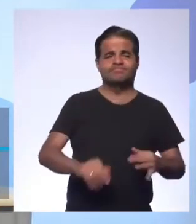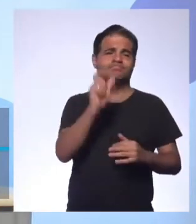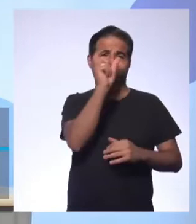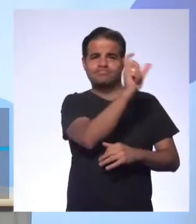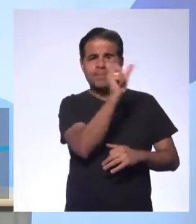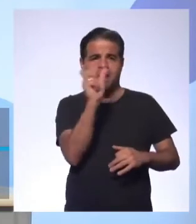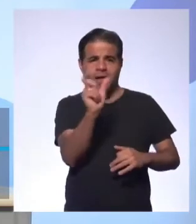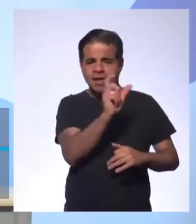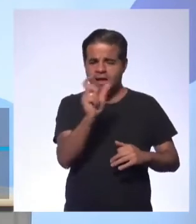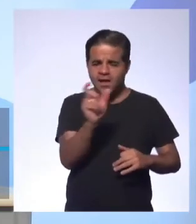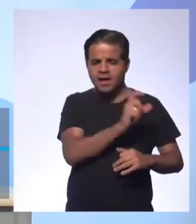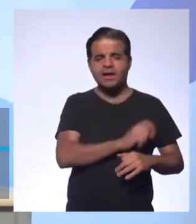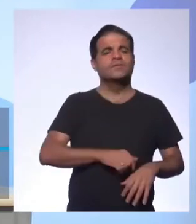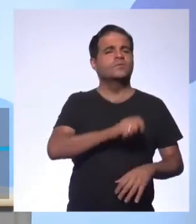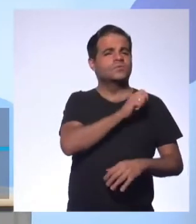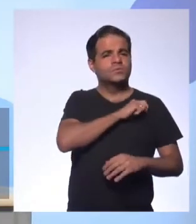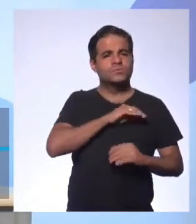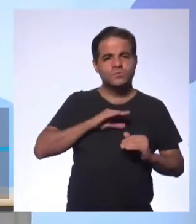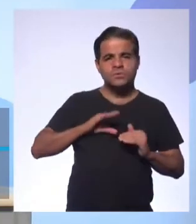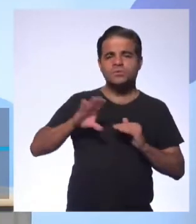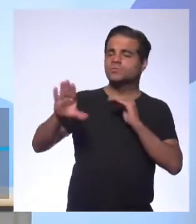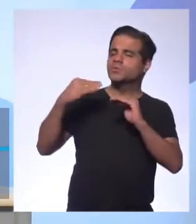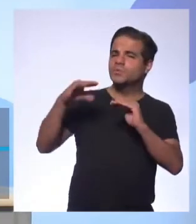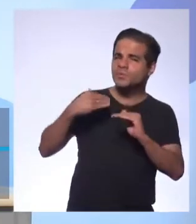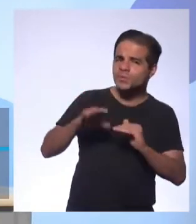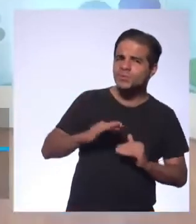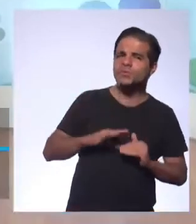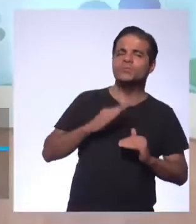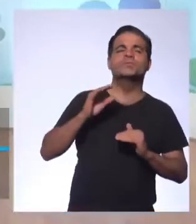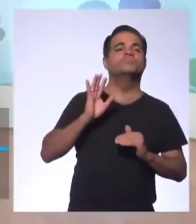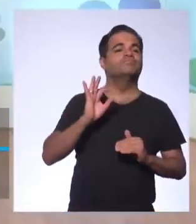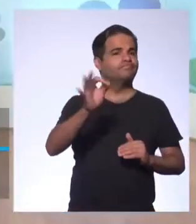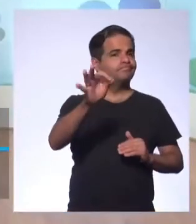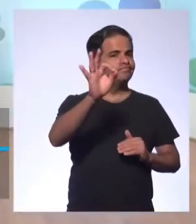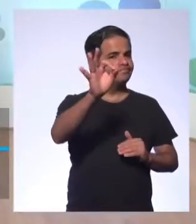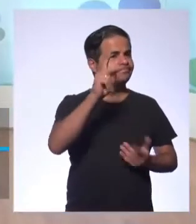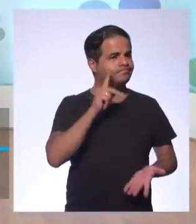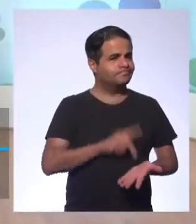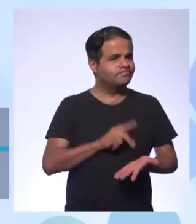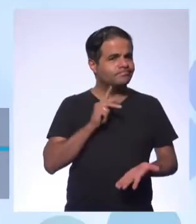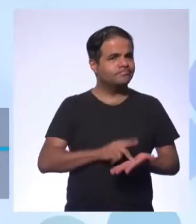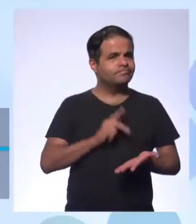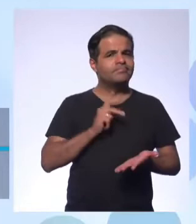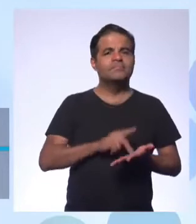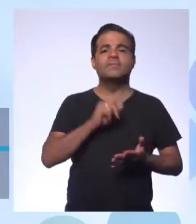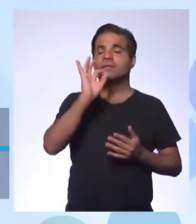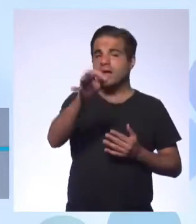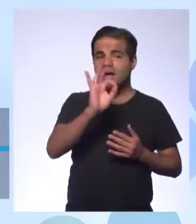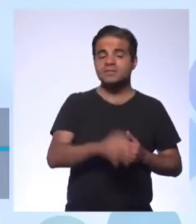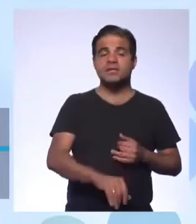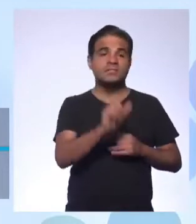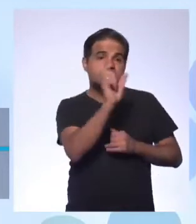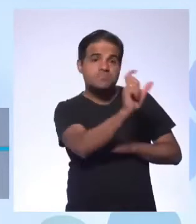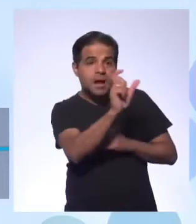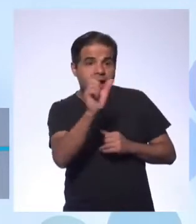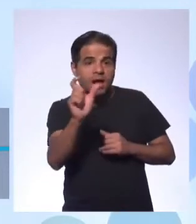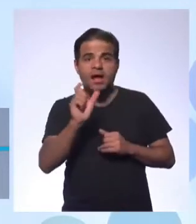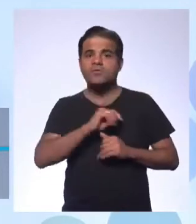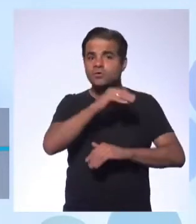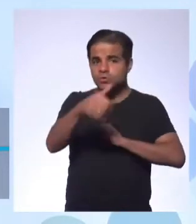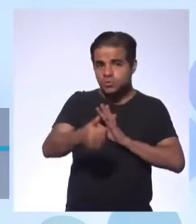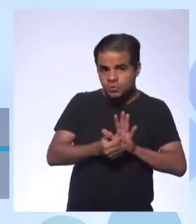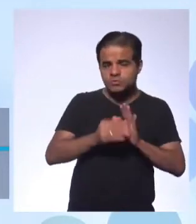as palavras que os alunos mandaram aqui no chat. Isso mesmo. E vejam só, essas palavras que